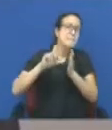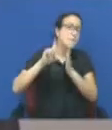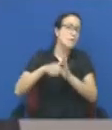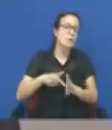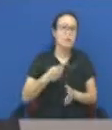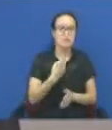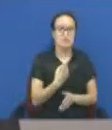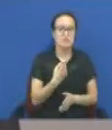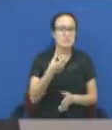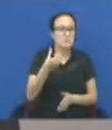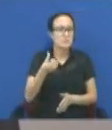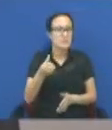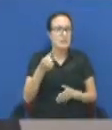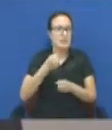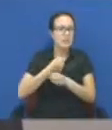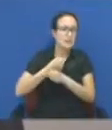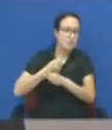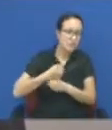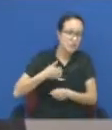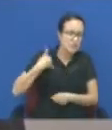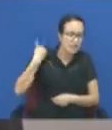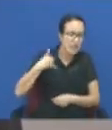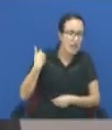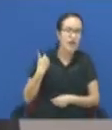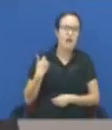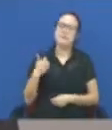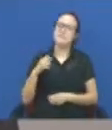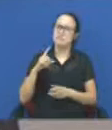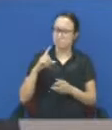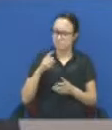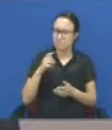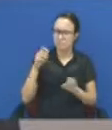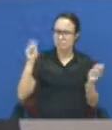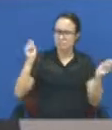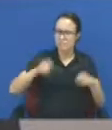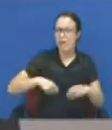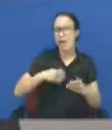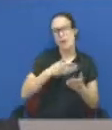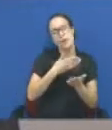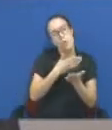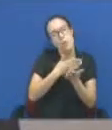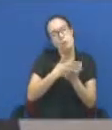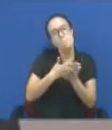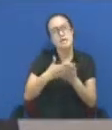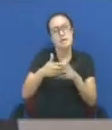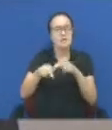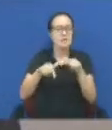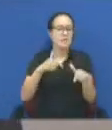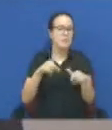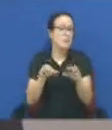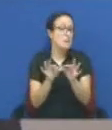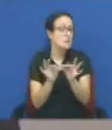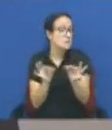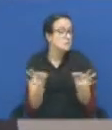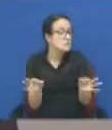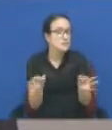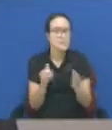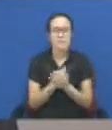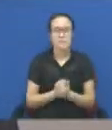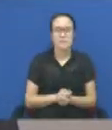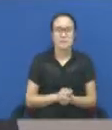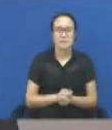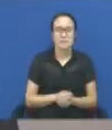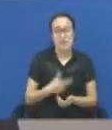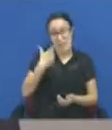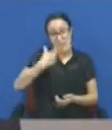condição de aprendiz. Não para carregar... A gente com 14 anos carregava fardo de açúcar de 30 quilos nas costas. Né?